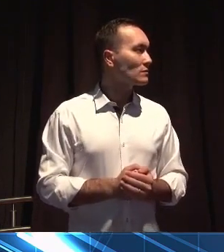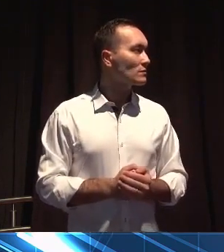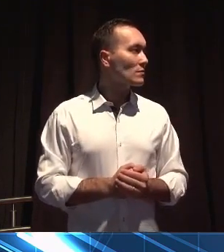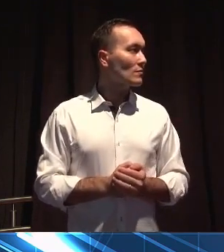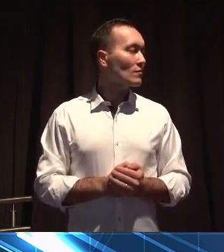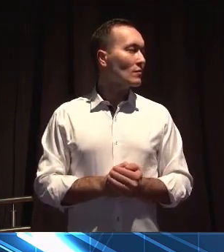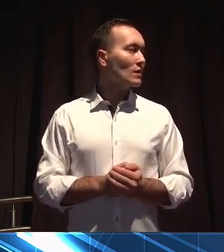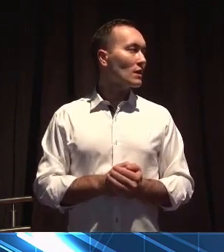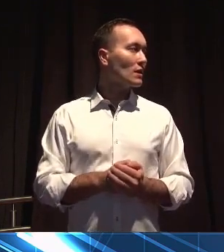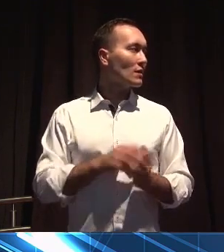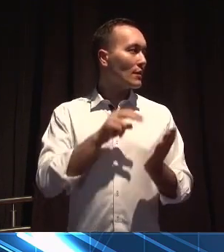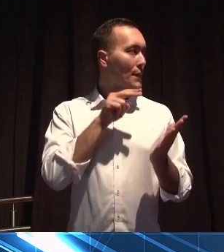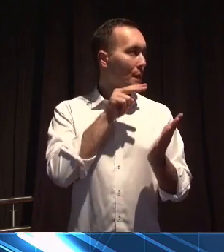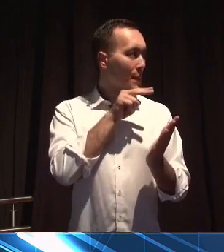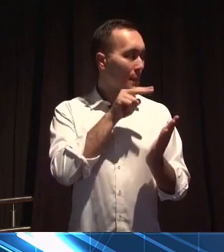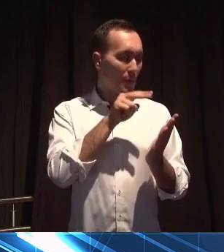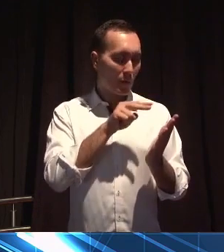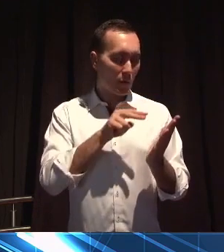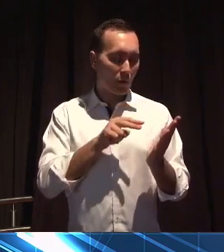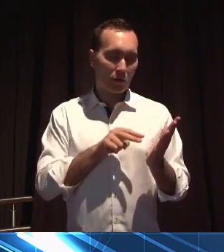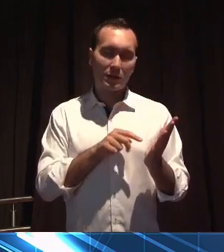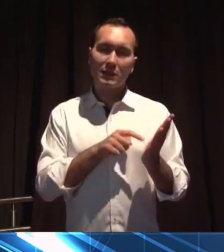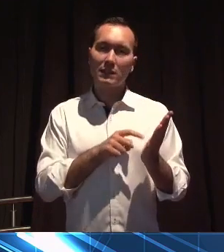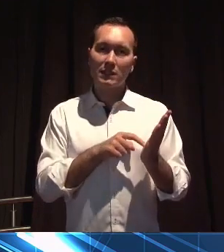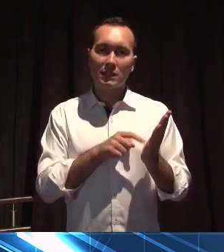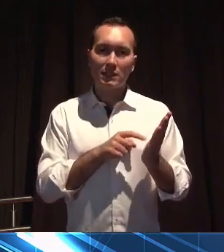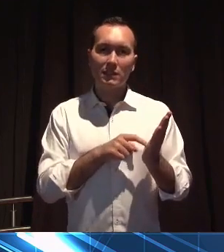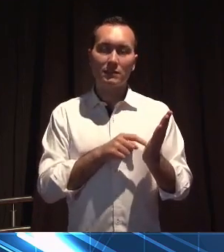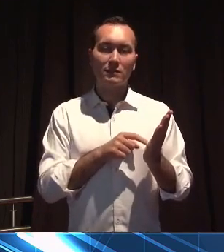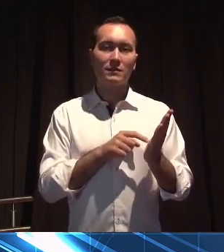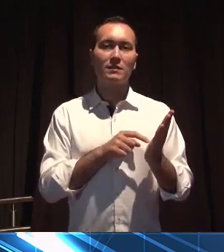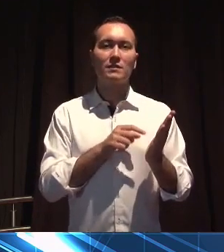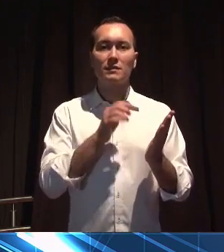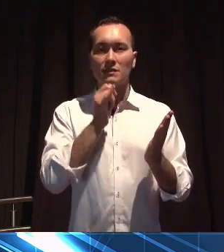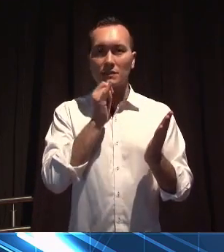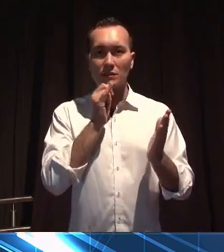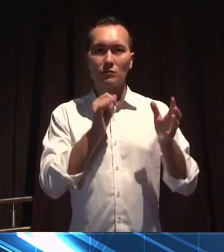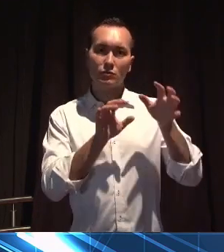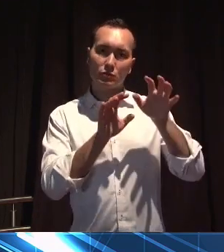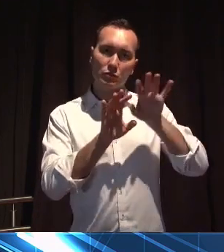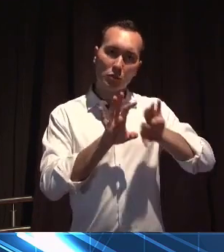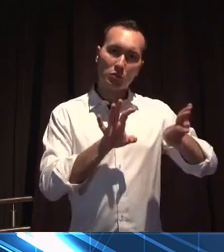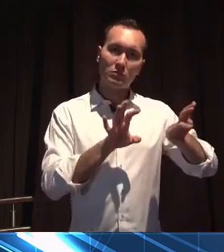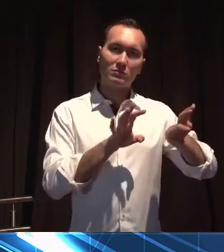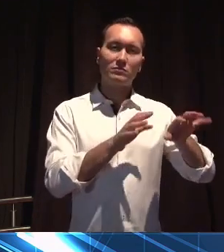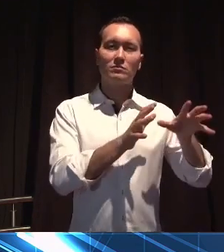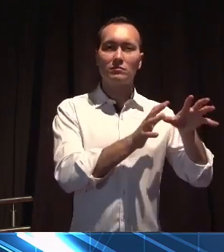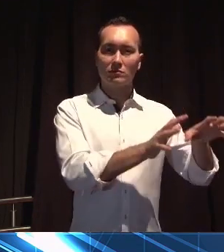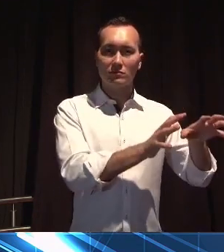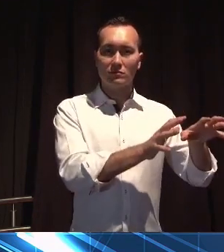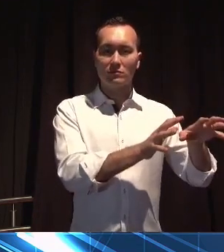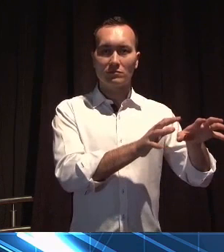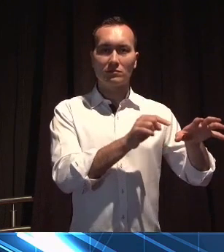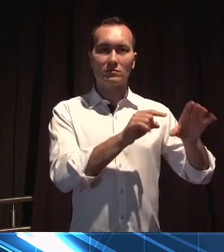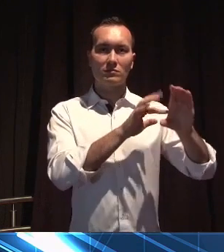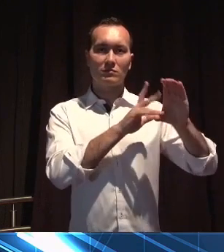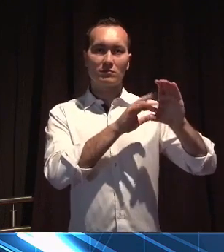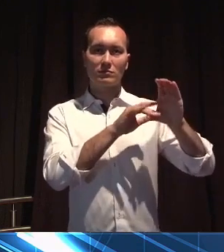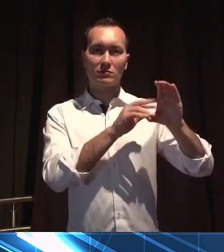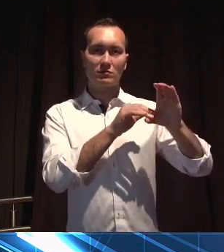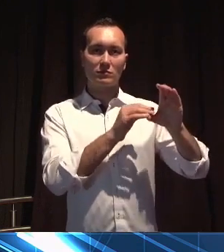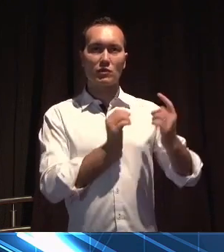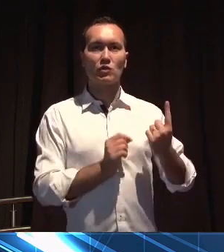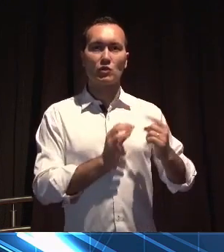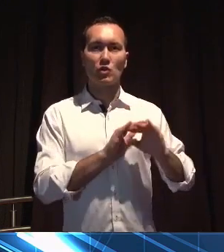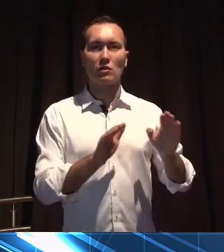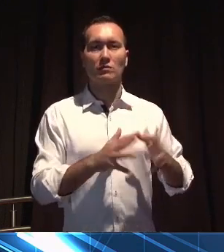segregar e limitar e minimizar a superfície de contato de um código só que aí nesse caso específico né do certo então eu poderia